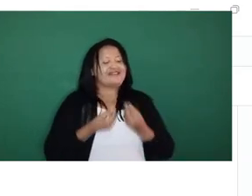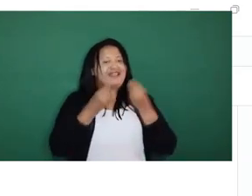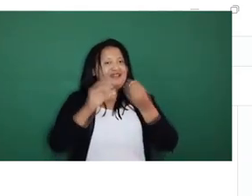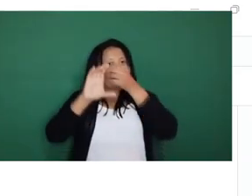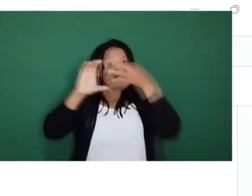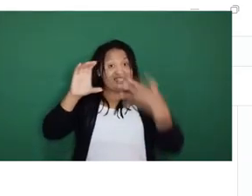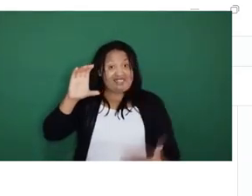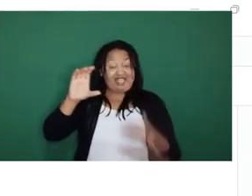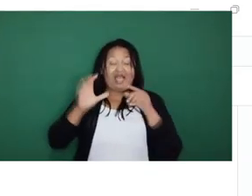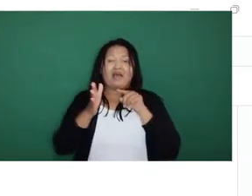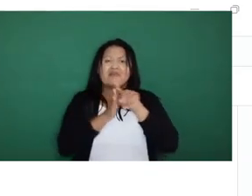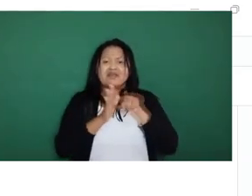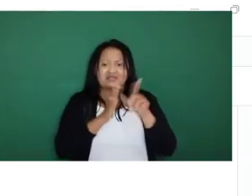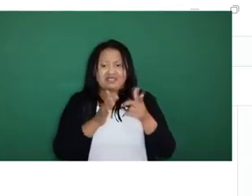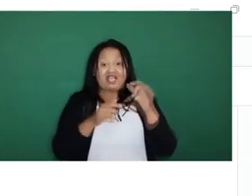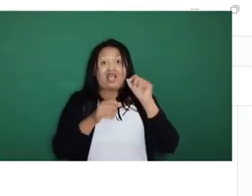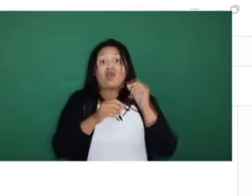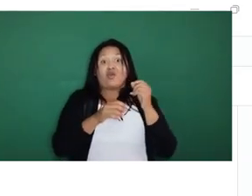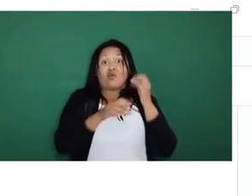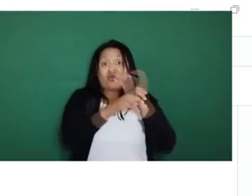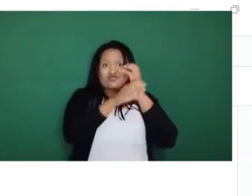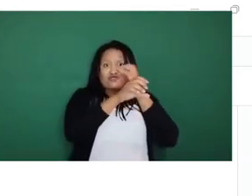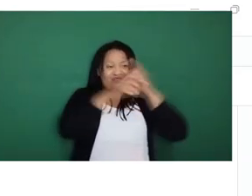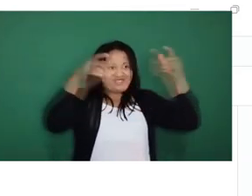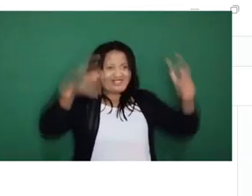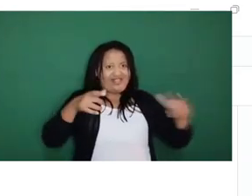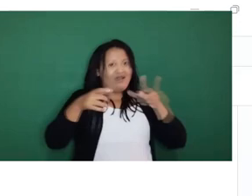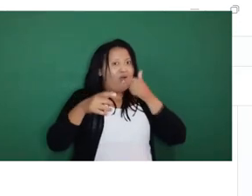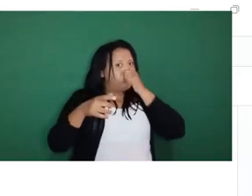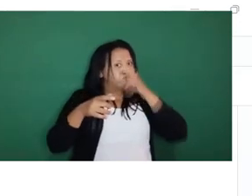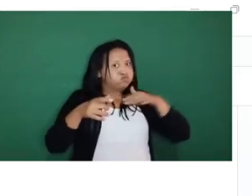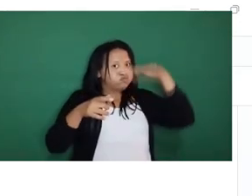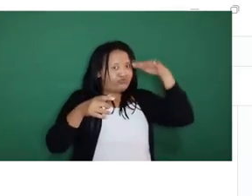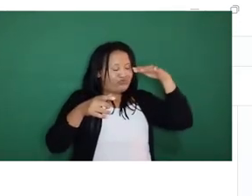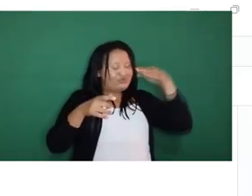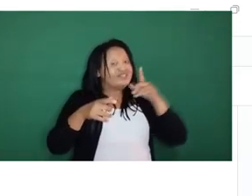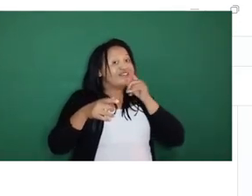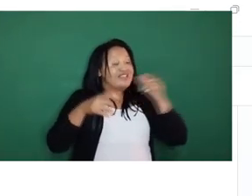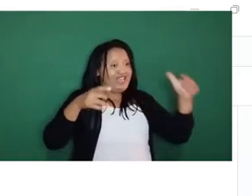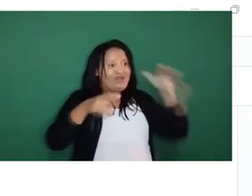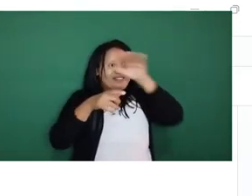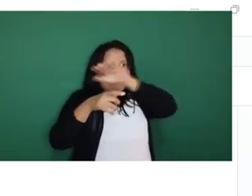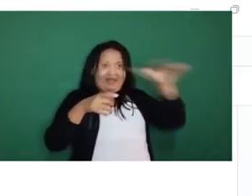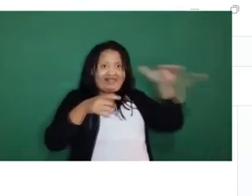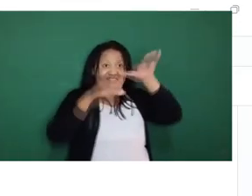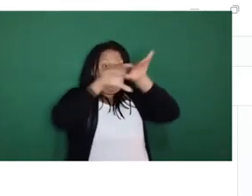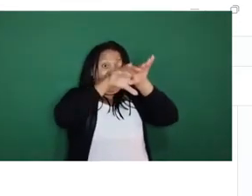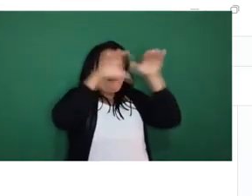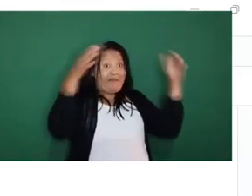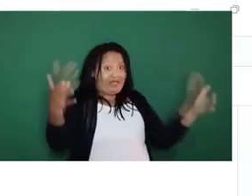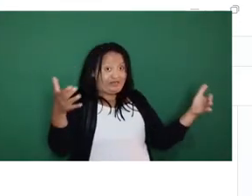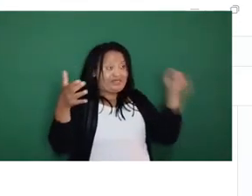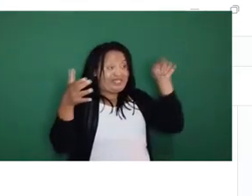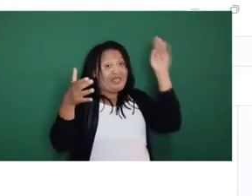pergunta é estando esse tanque cheio de água e aberto na parte superior Essa parte é importante qual